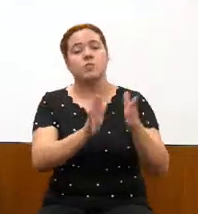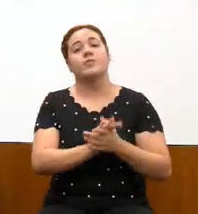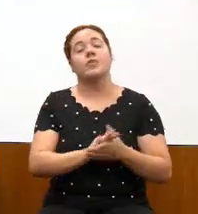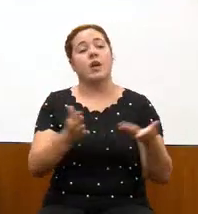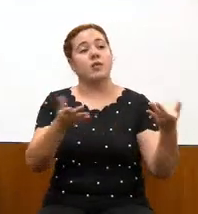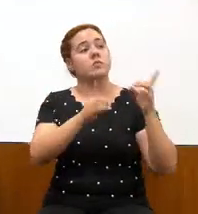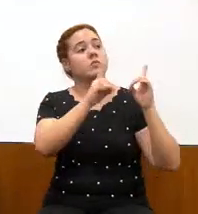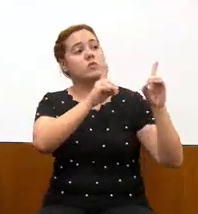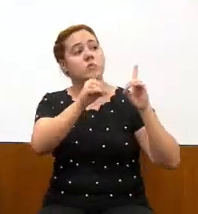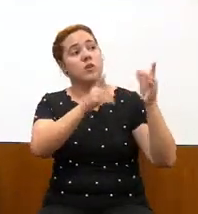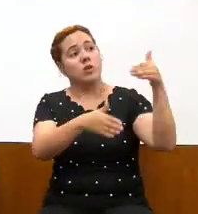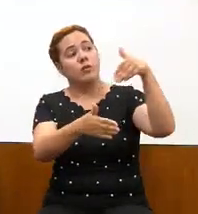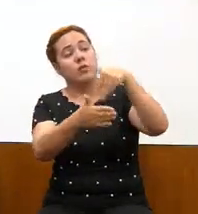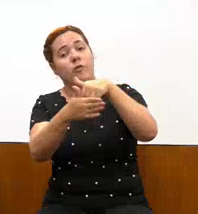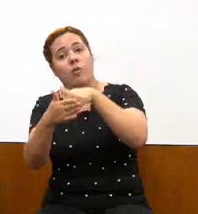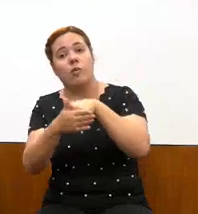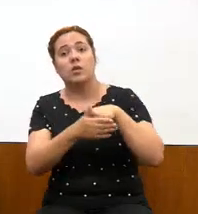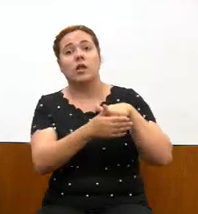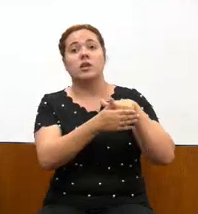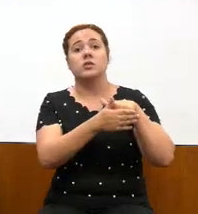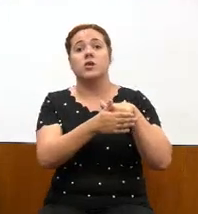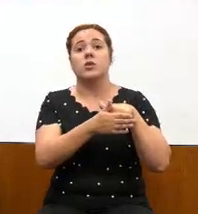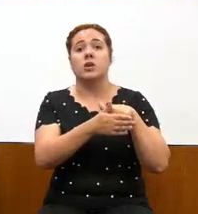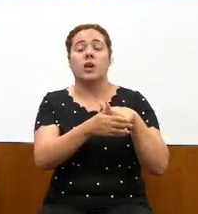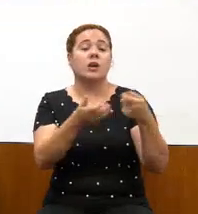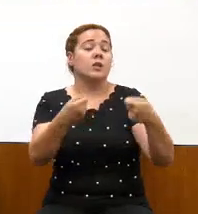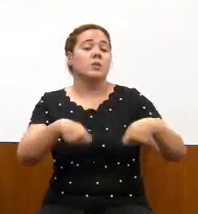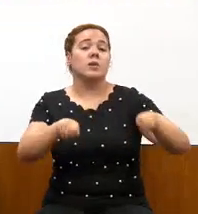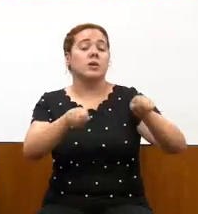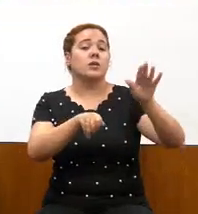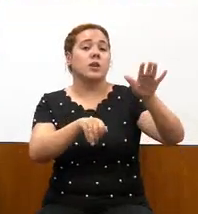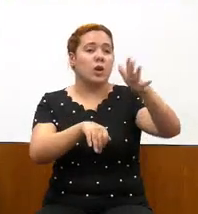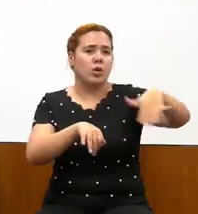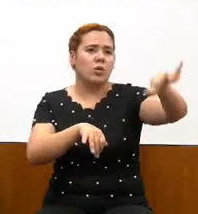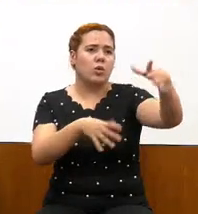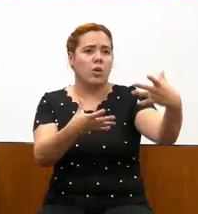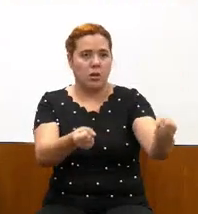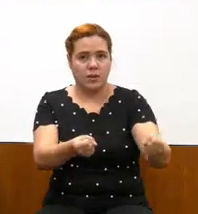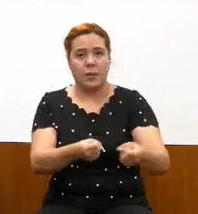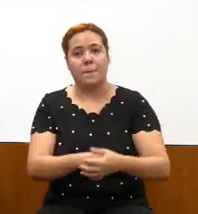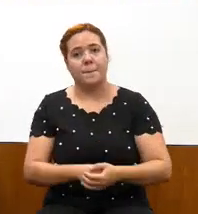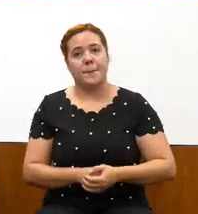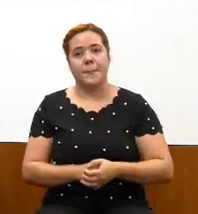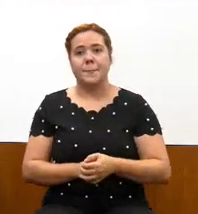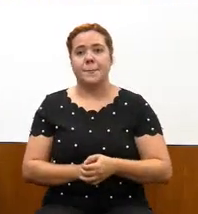discussão e a votação de proposições que dispensam a apreciação de plenário. Requerimento número